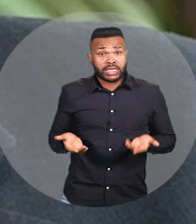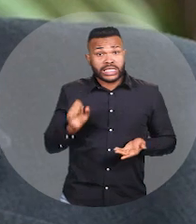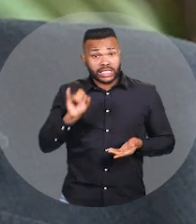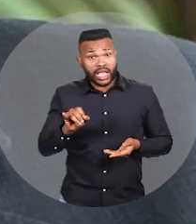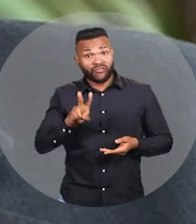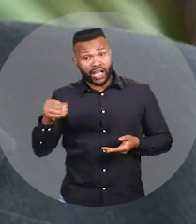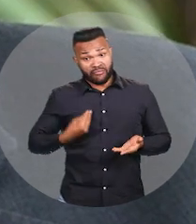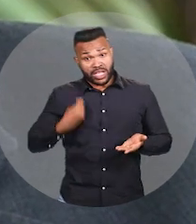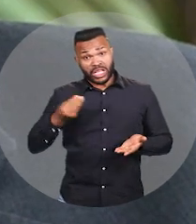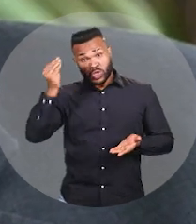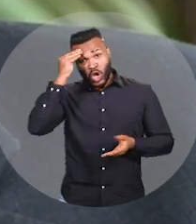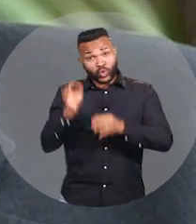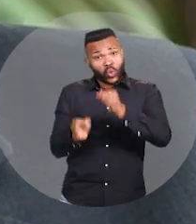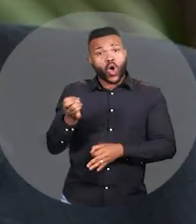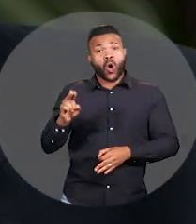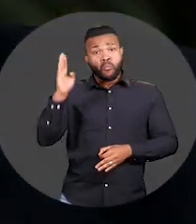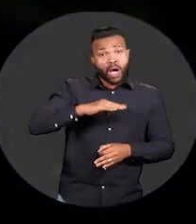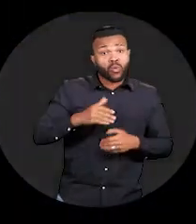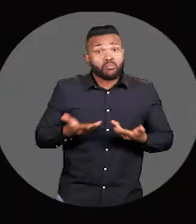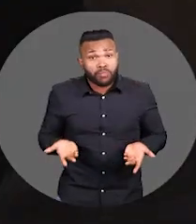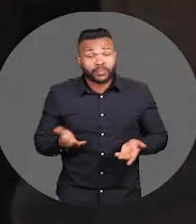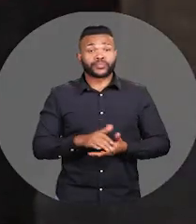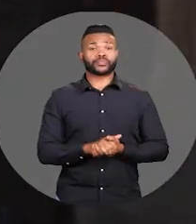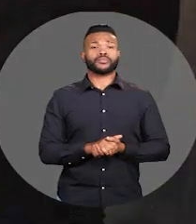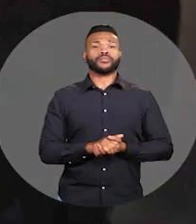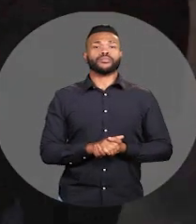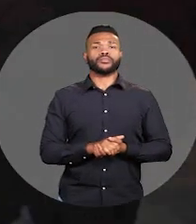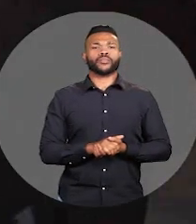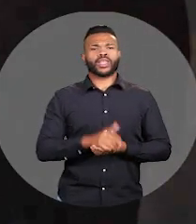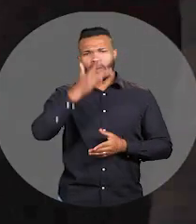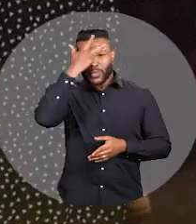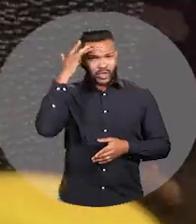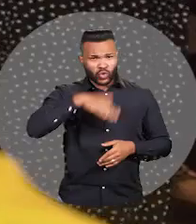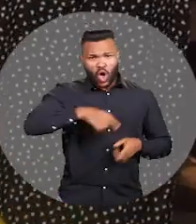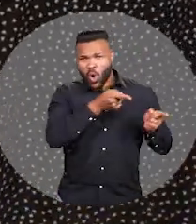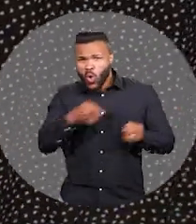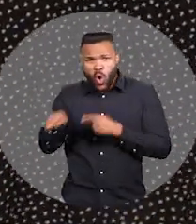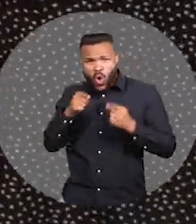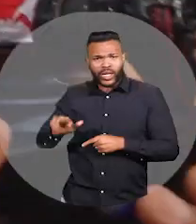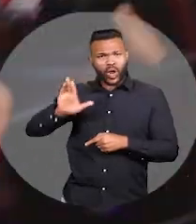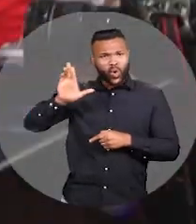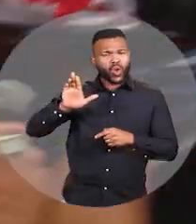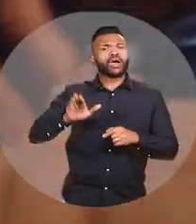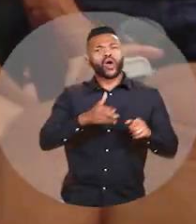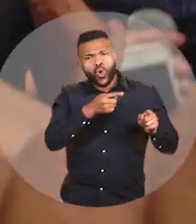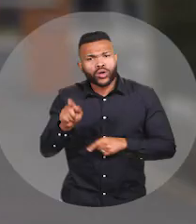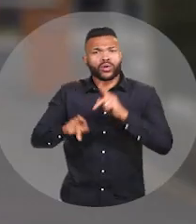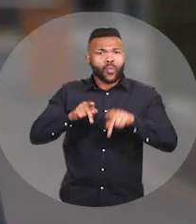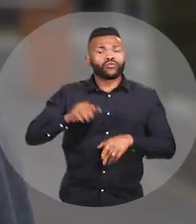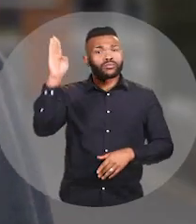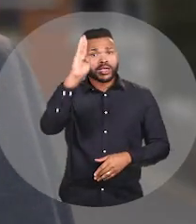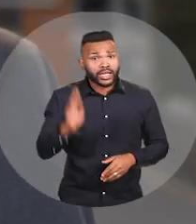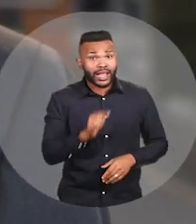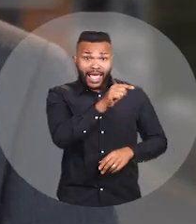se eles vão passar para a história como juízes ou como algozes. Os que perseguem Lula, na verdade, perseguem o povo brasileiro.